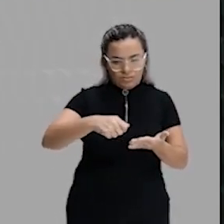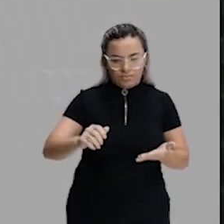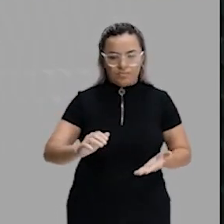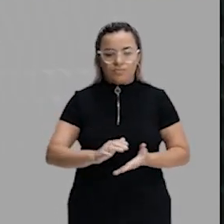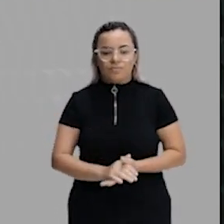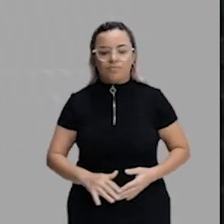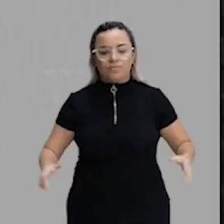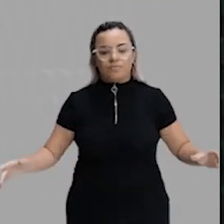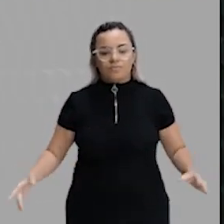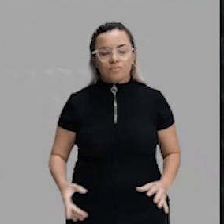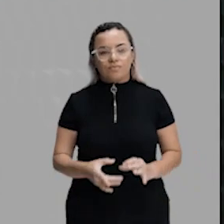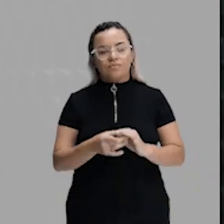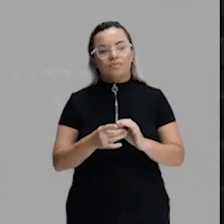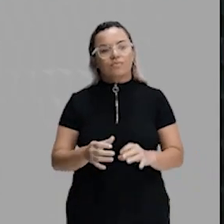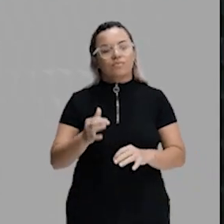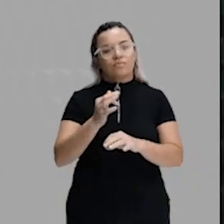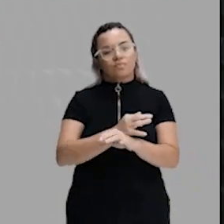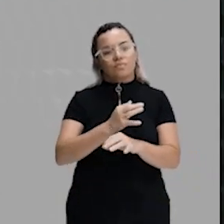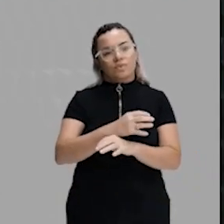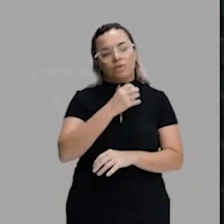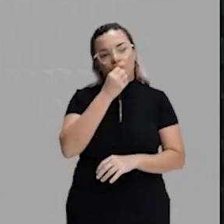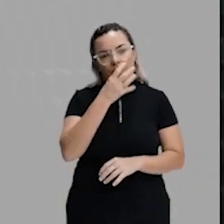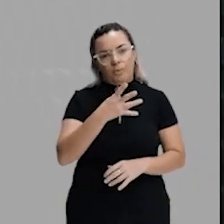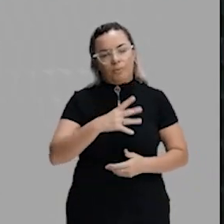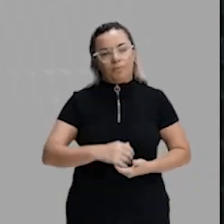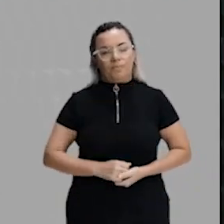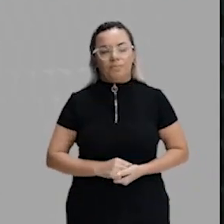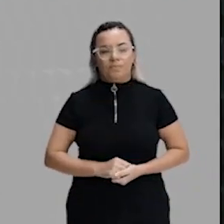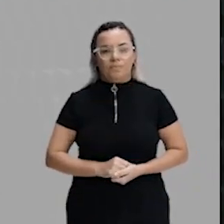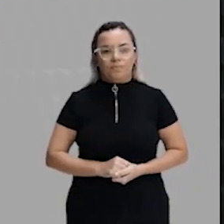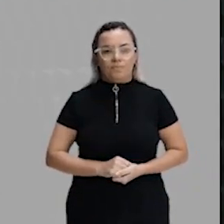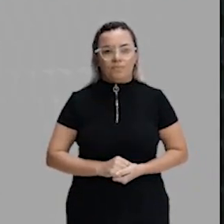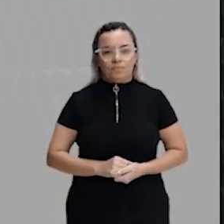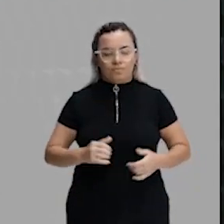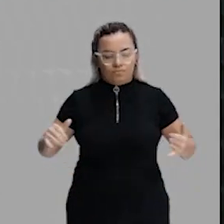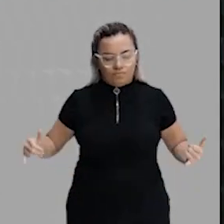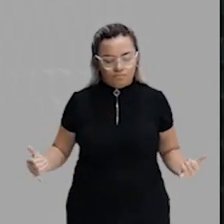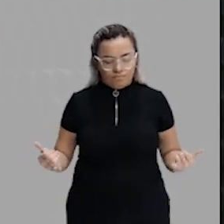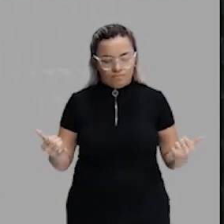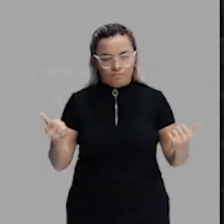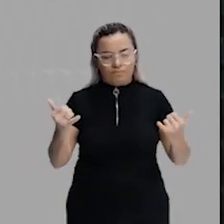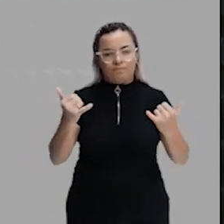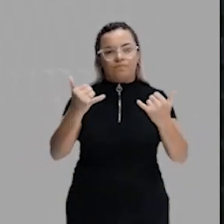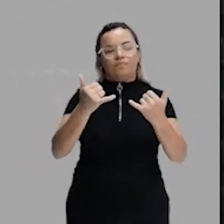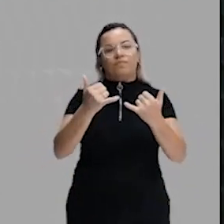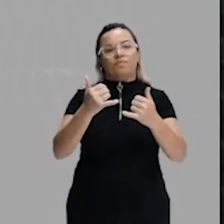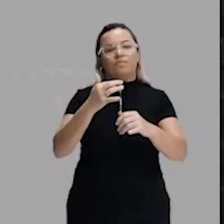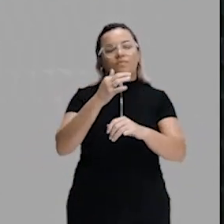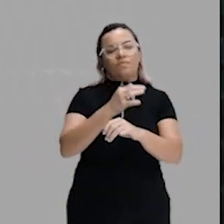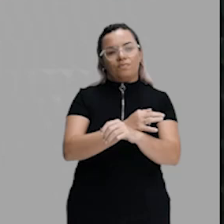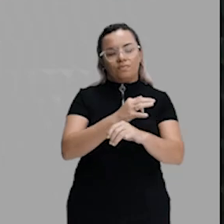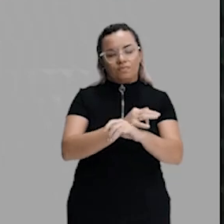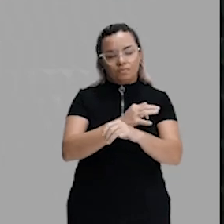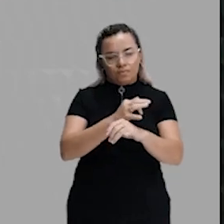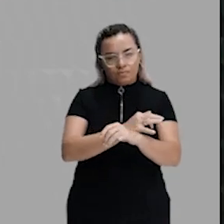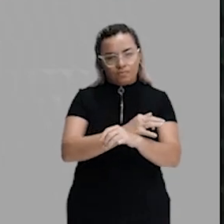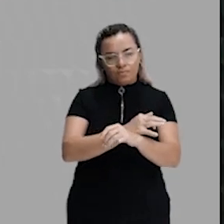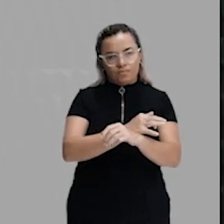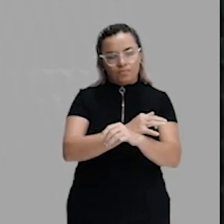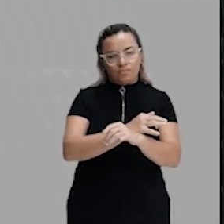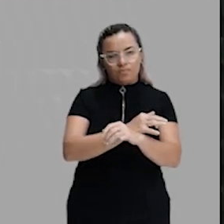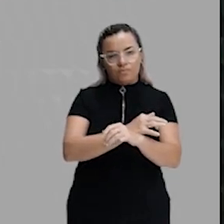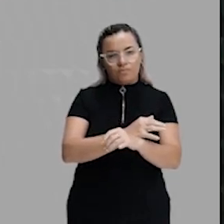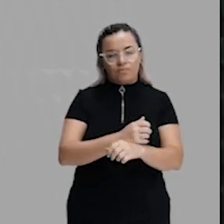Associação de resistores. Bom, nos circuitos elétricos, os resistores, muitas das vezes,